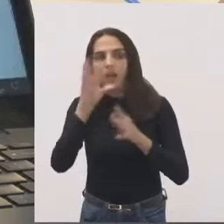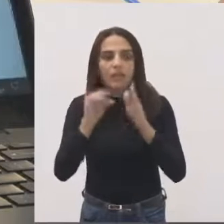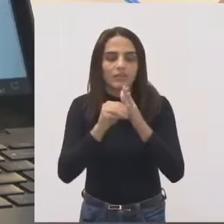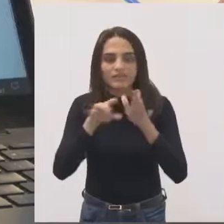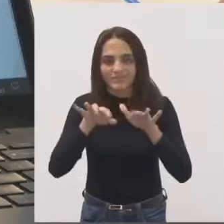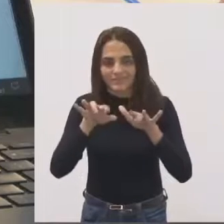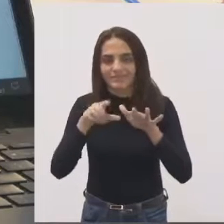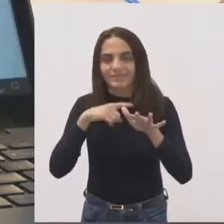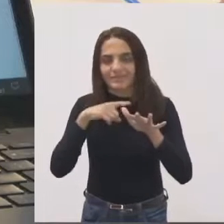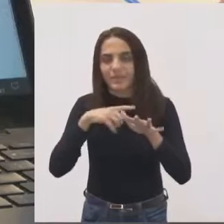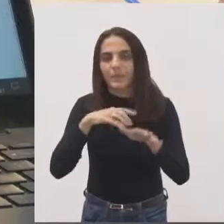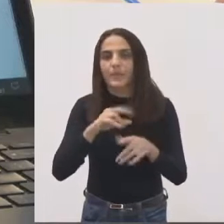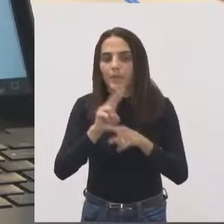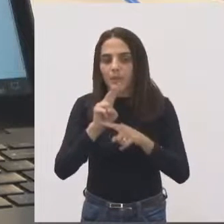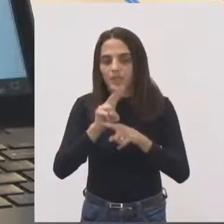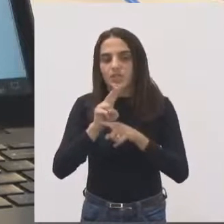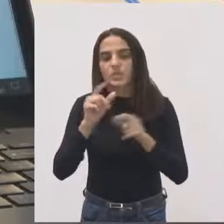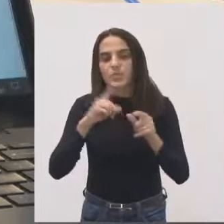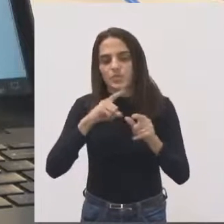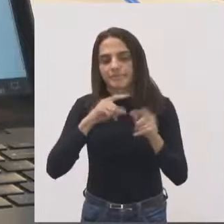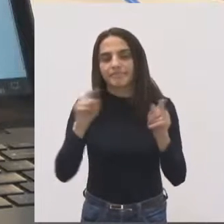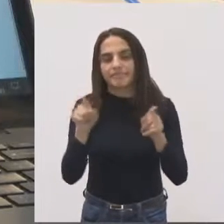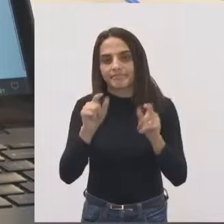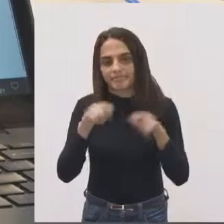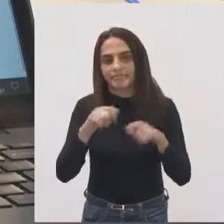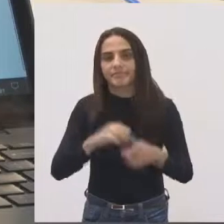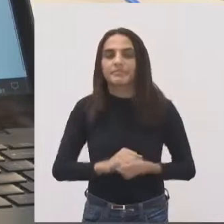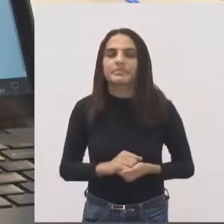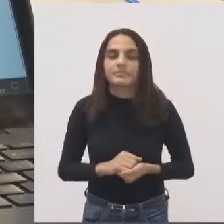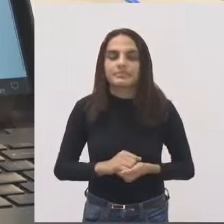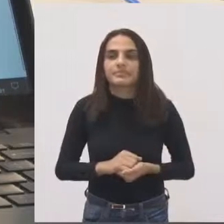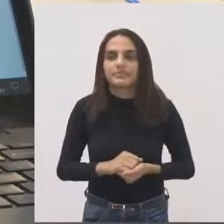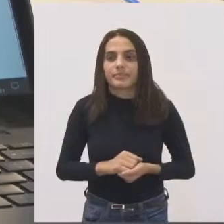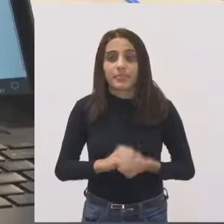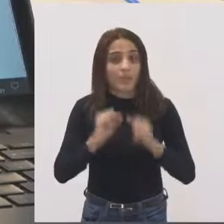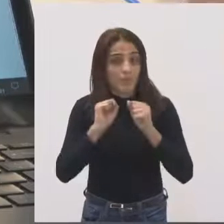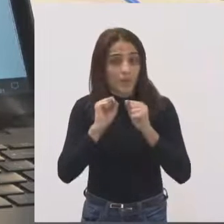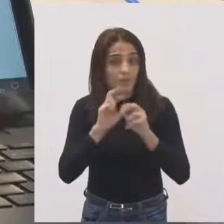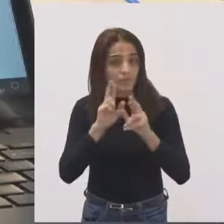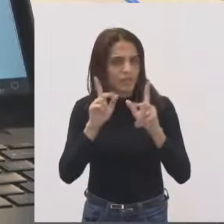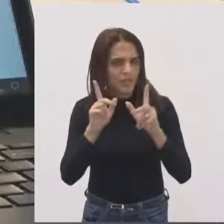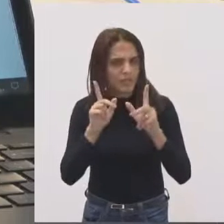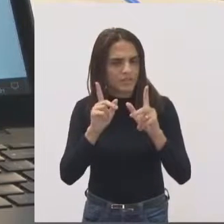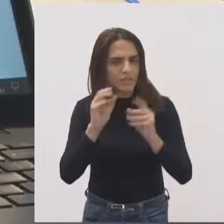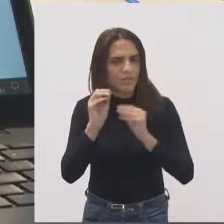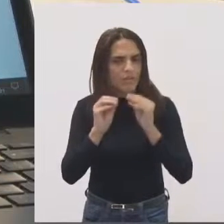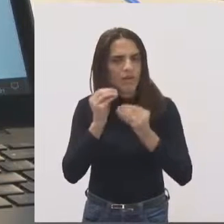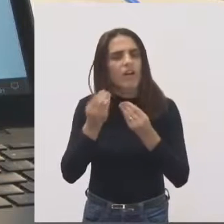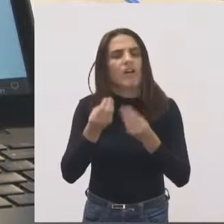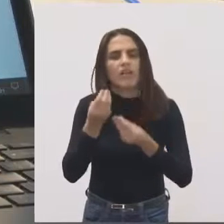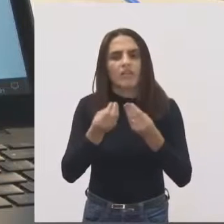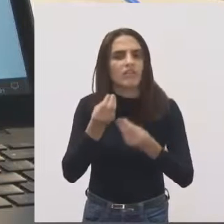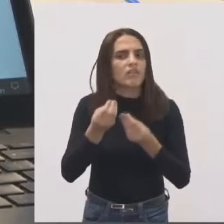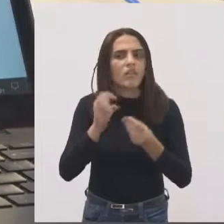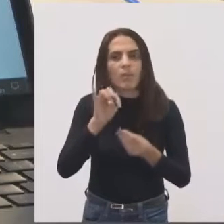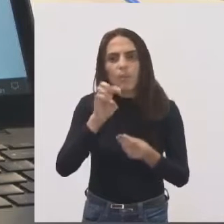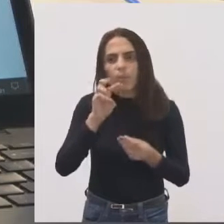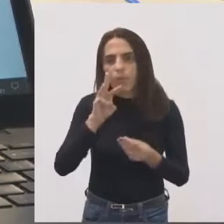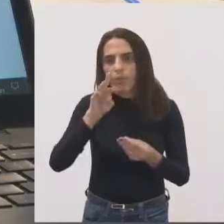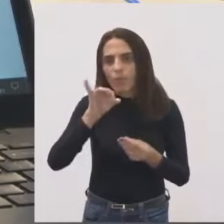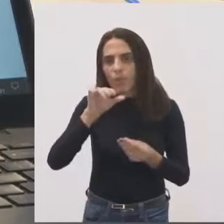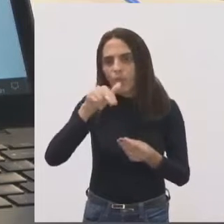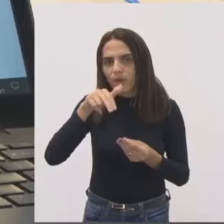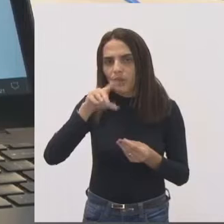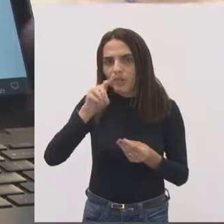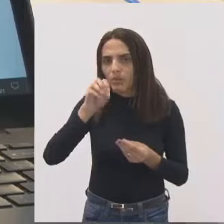seu computador fica totalmente protegido. Qual a diferença desse antivírus da Windows para o outro antivírus